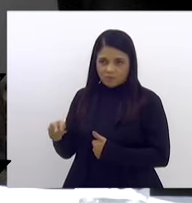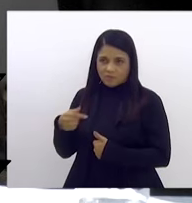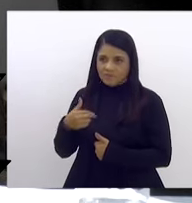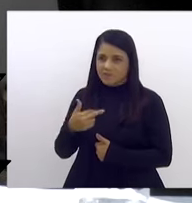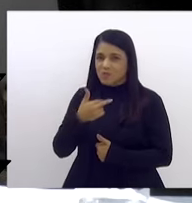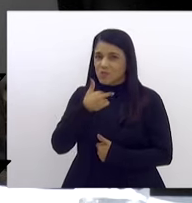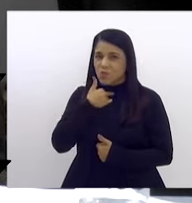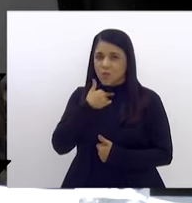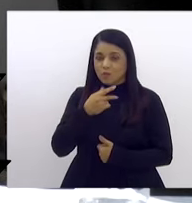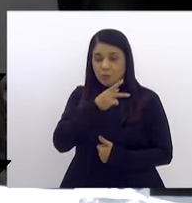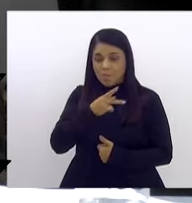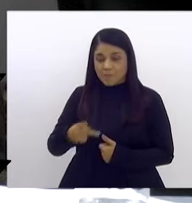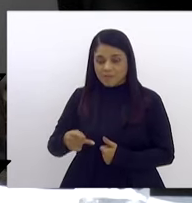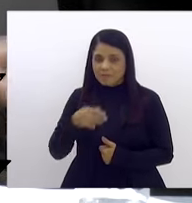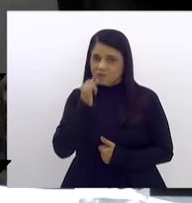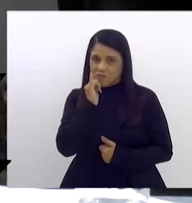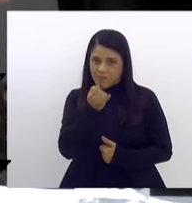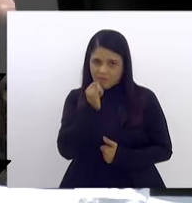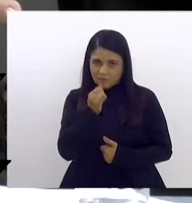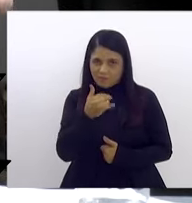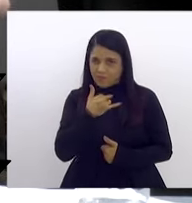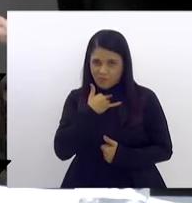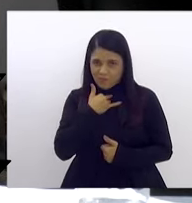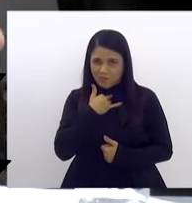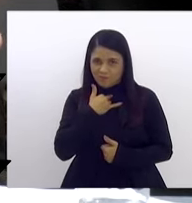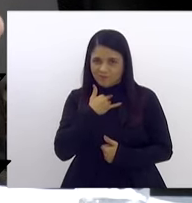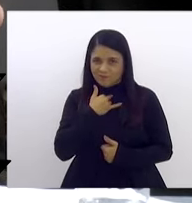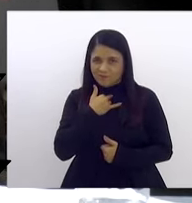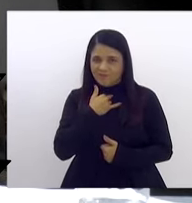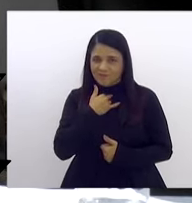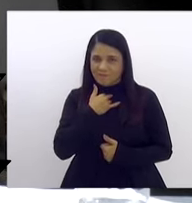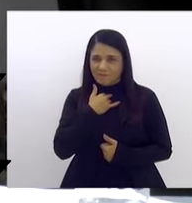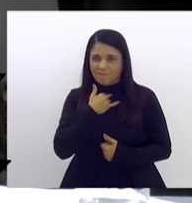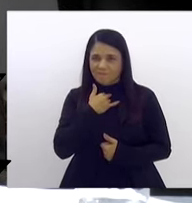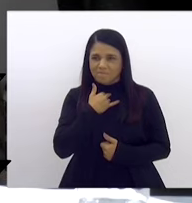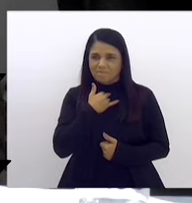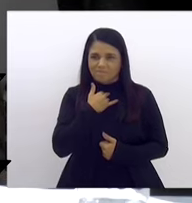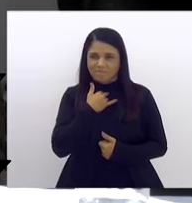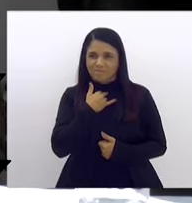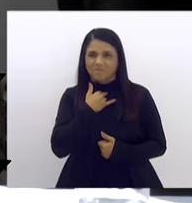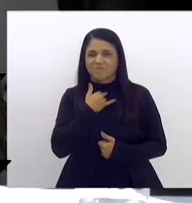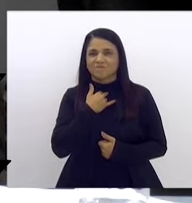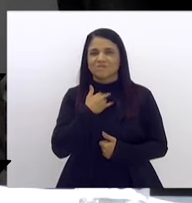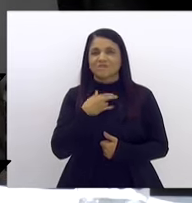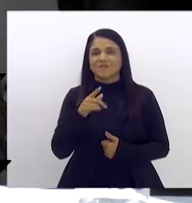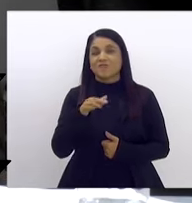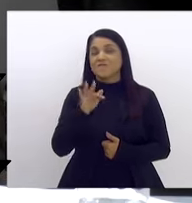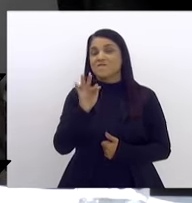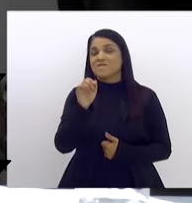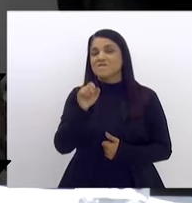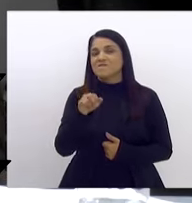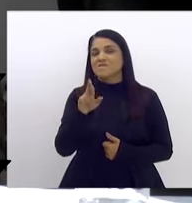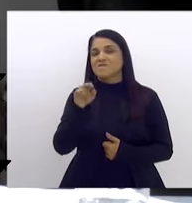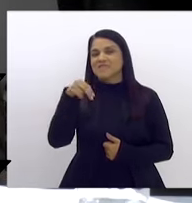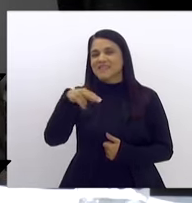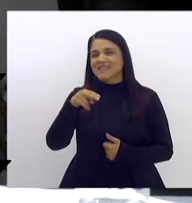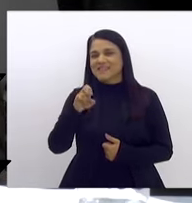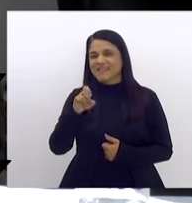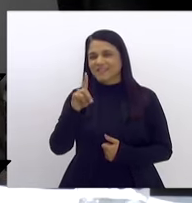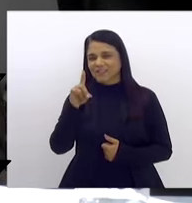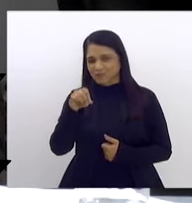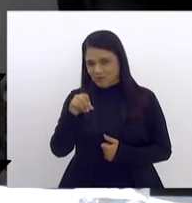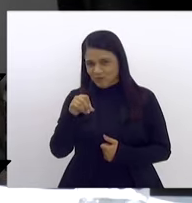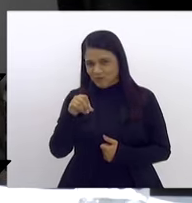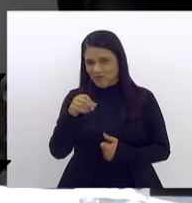não pode ser presidente relator Deputado Amorin o deputado o deputado Fernando amorinho não tem coragem de falar isso no ouvido del faz isso